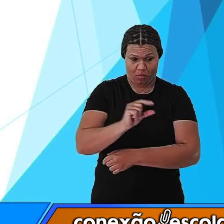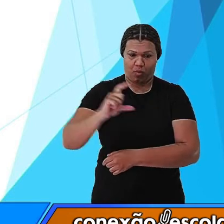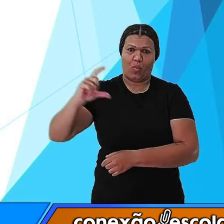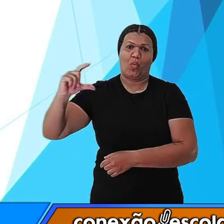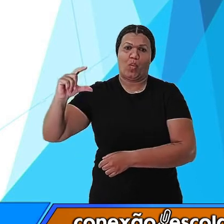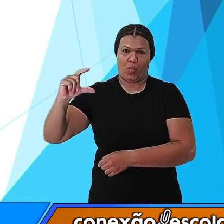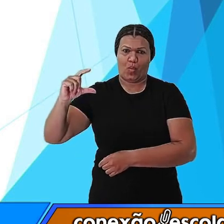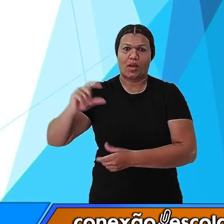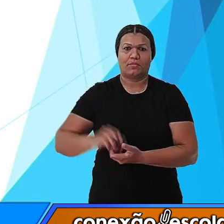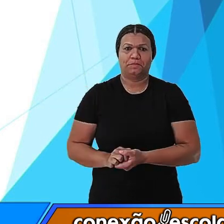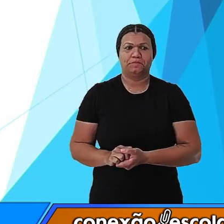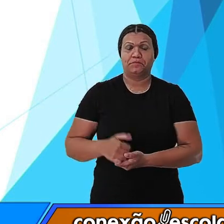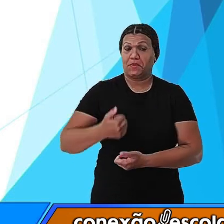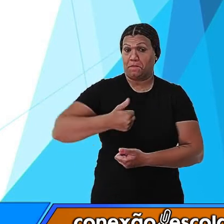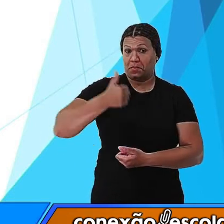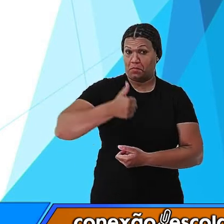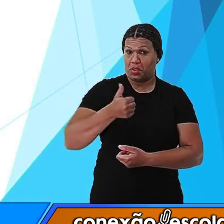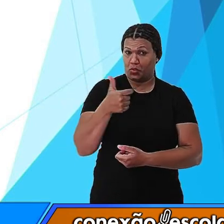Primeiro algarismo 2,